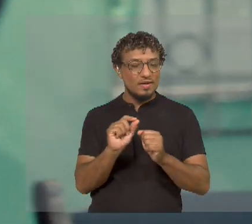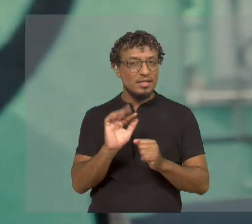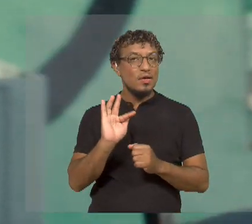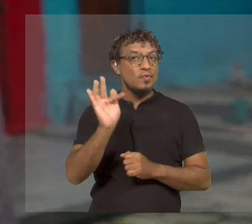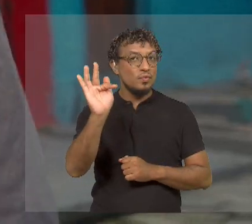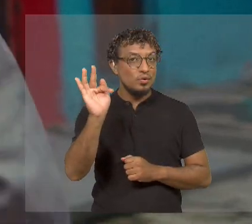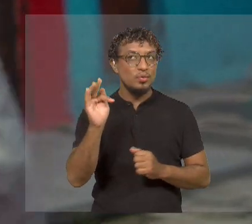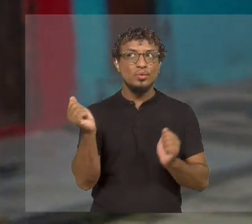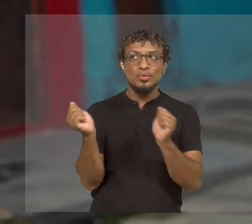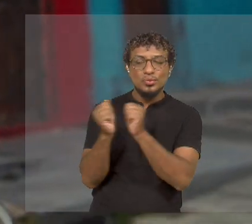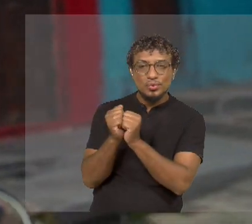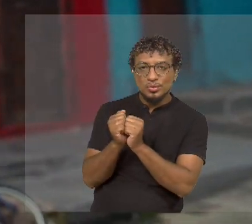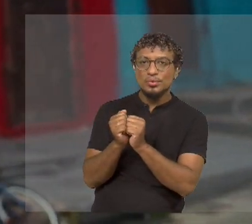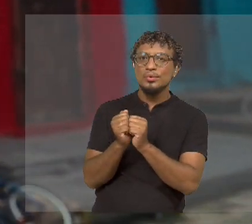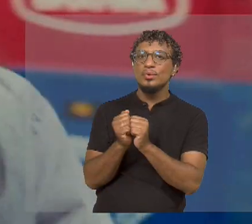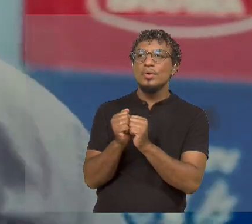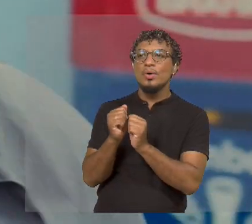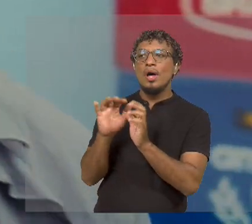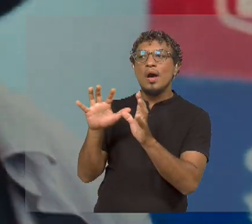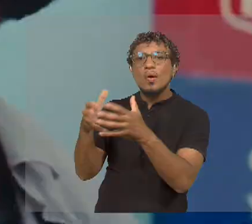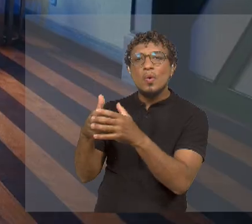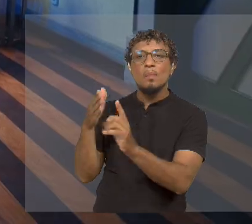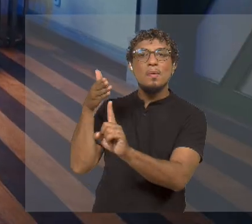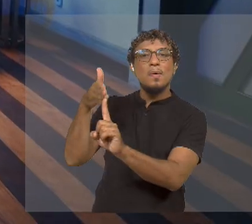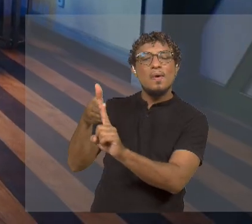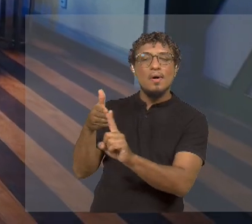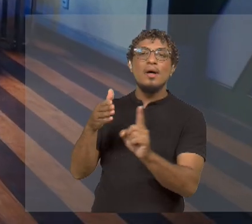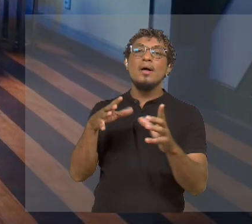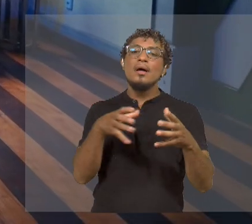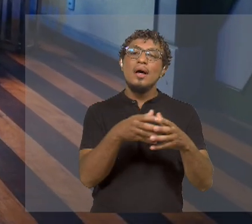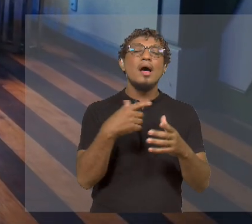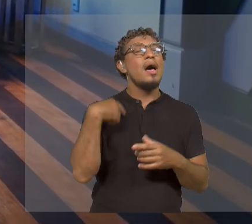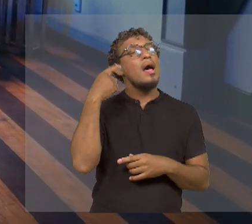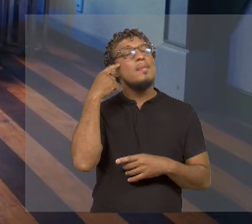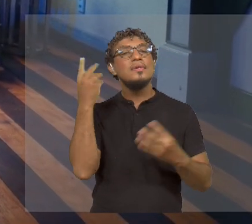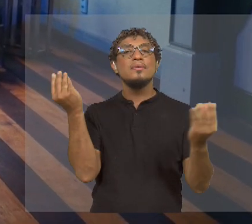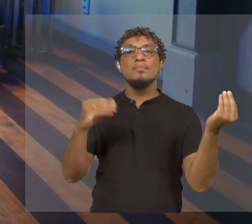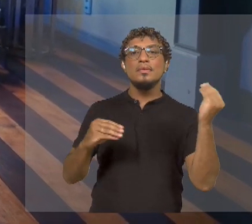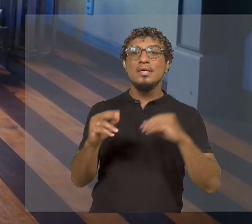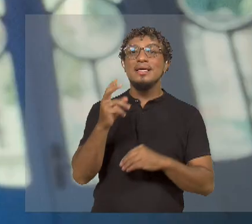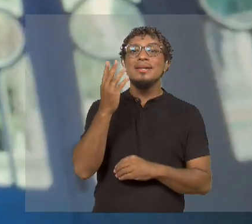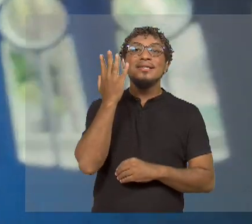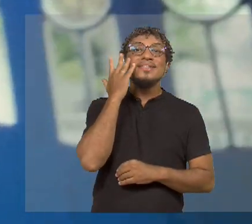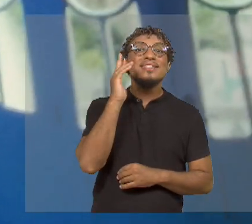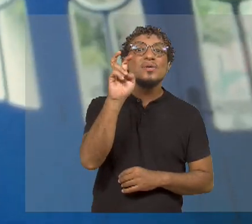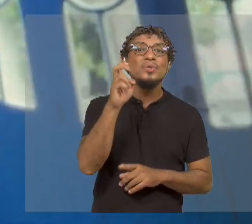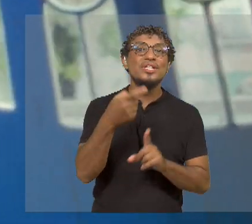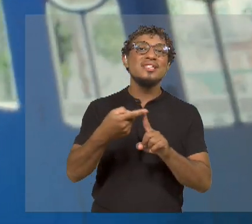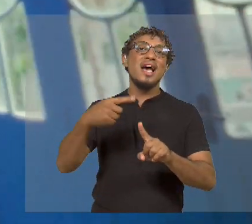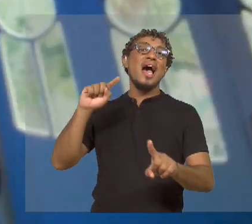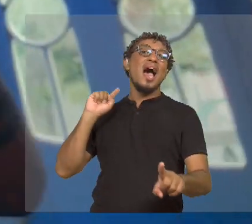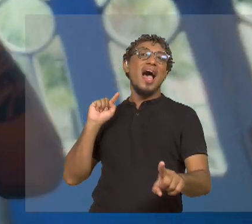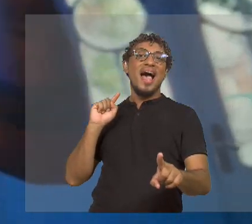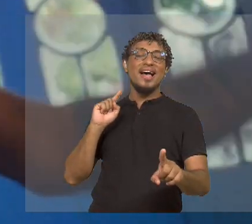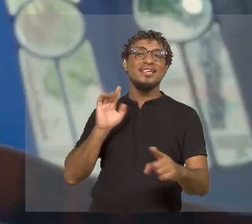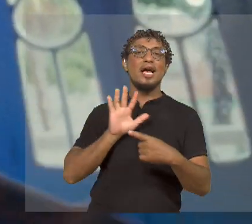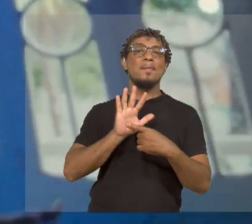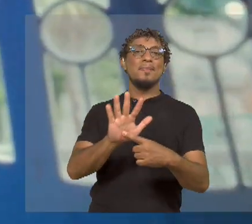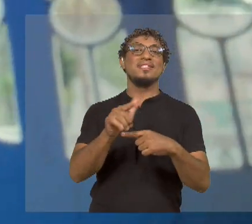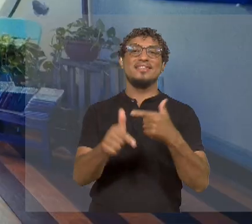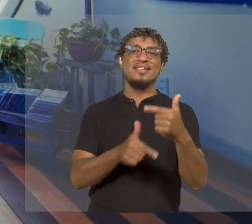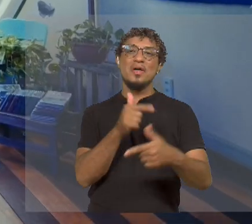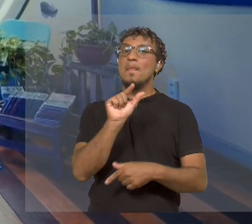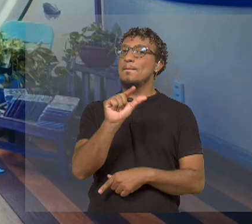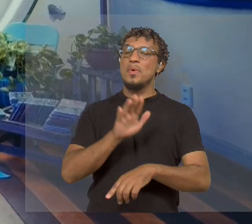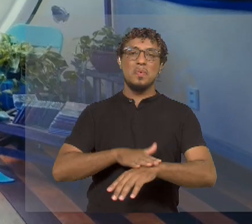e pegar os públicos um de cada, a gente decidiu fazer um feat. E 5 dias antes de apresentar o trabalho, basicamente, entendeu? Alguns